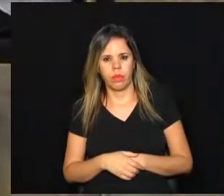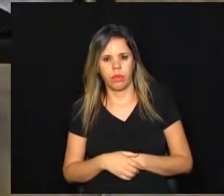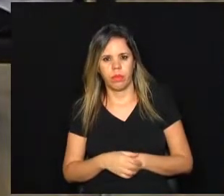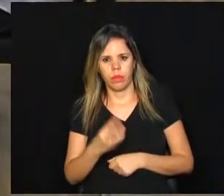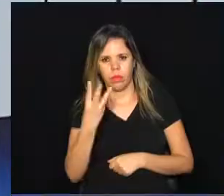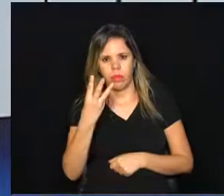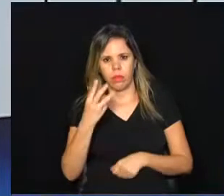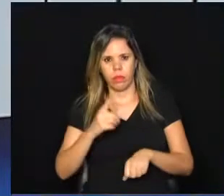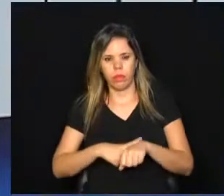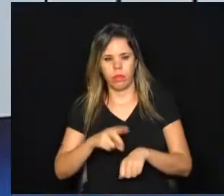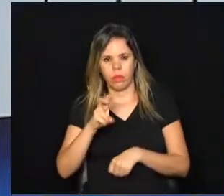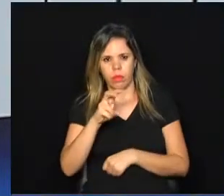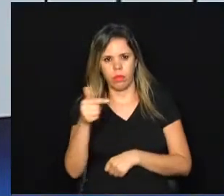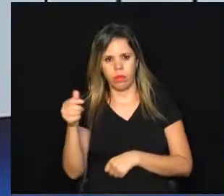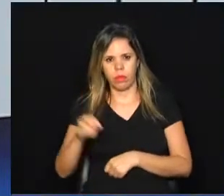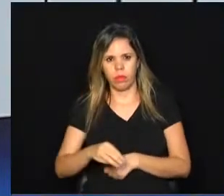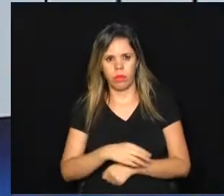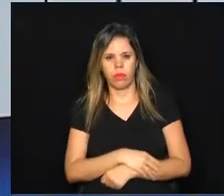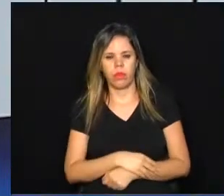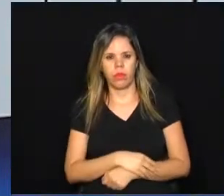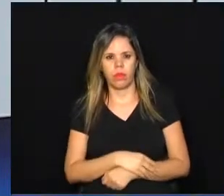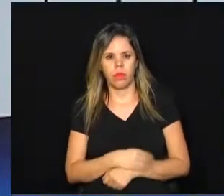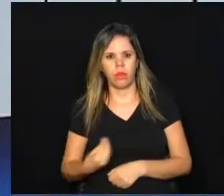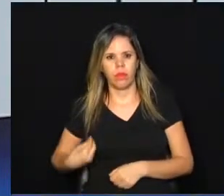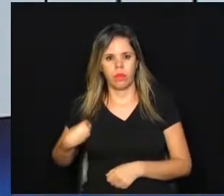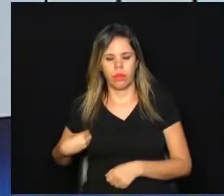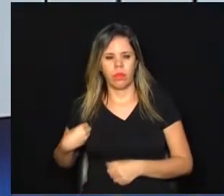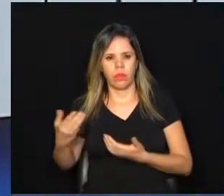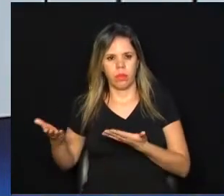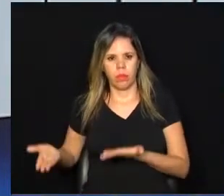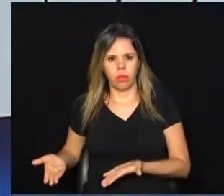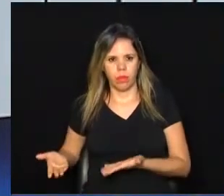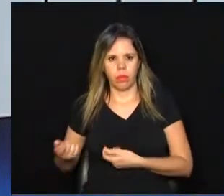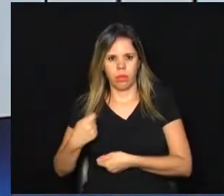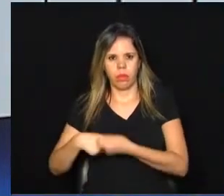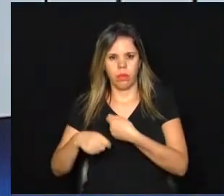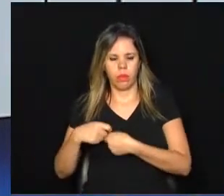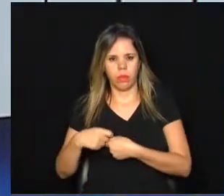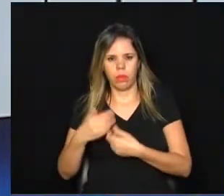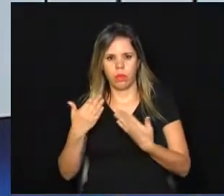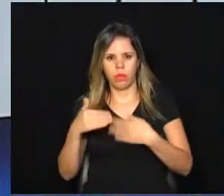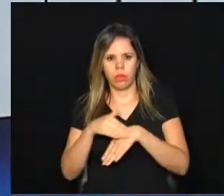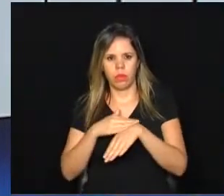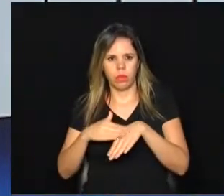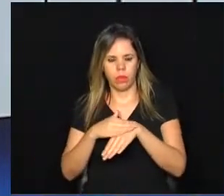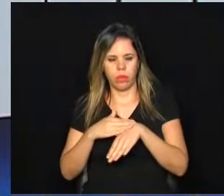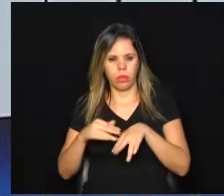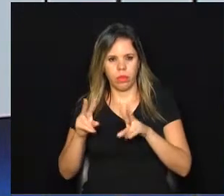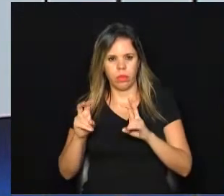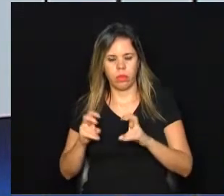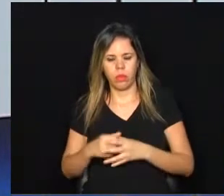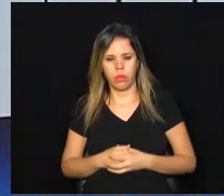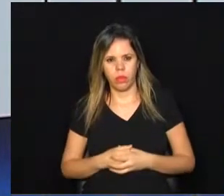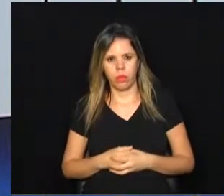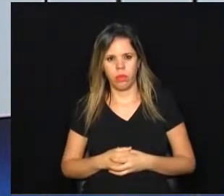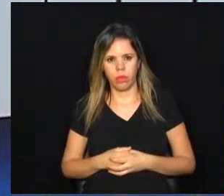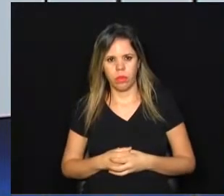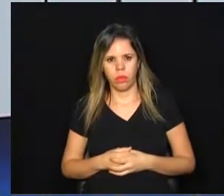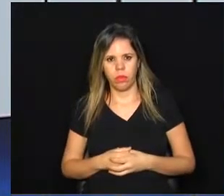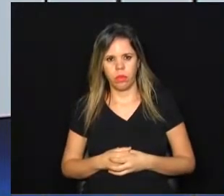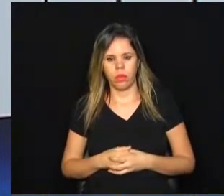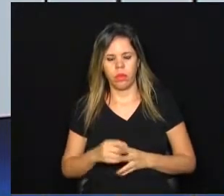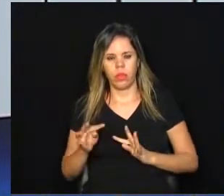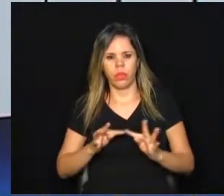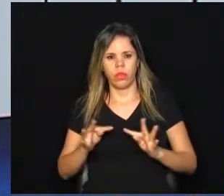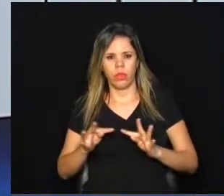3 horas e 52 minutos, nós estamos ao vivo aqui no Questão de Ordem, conversando aí sobre saneamento